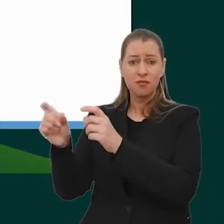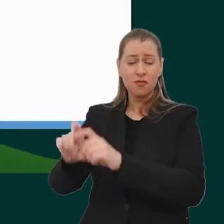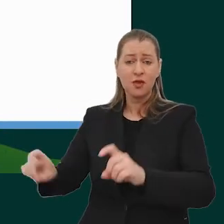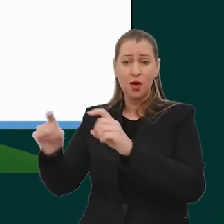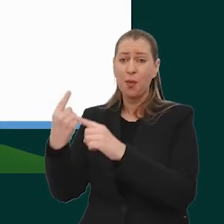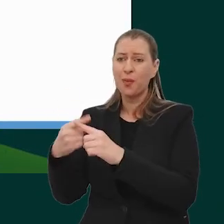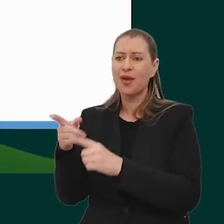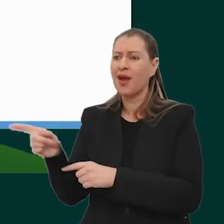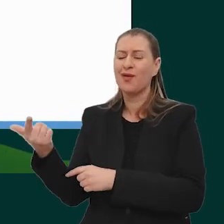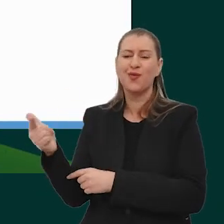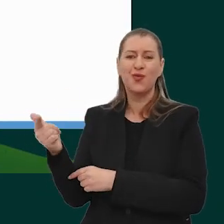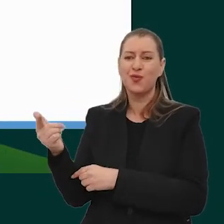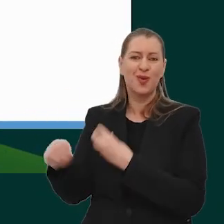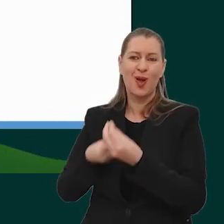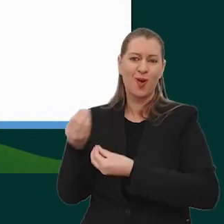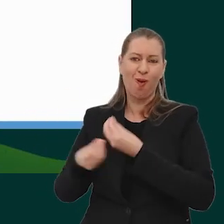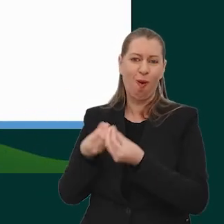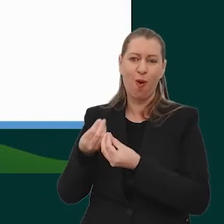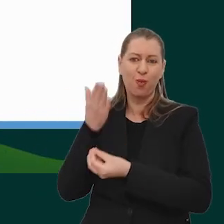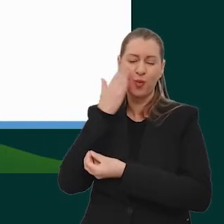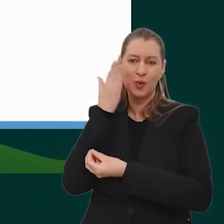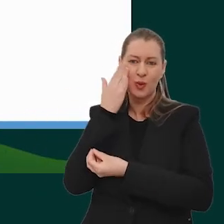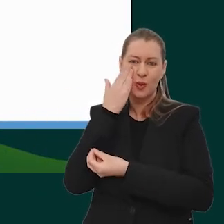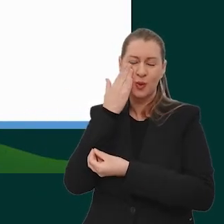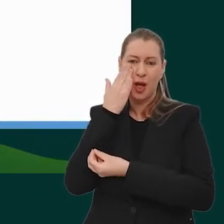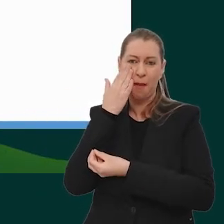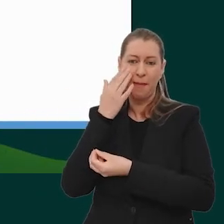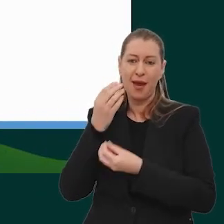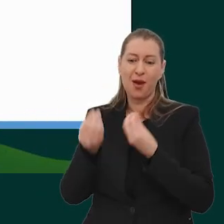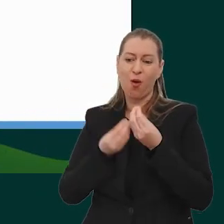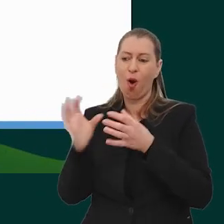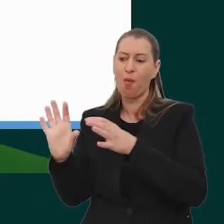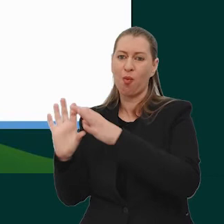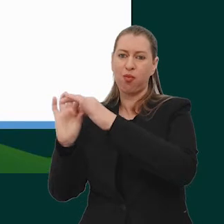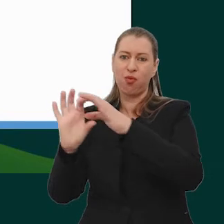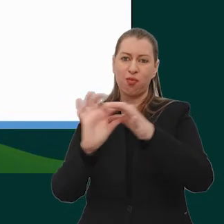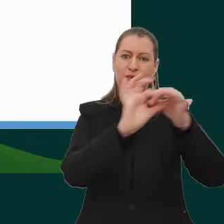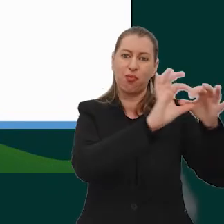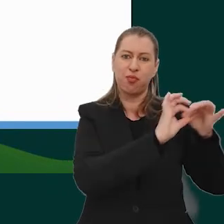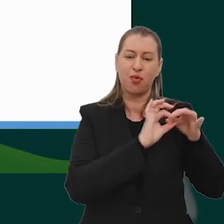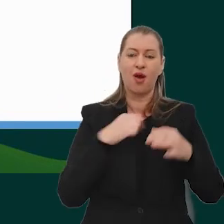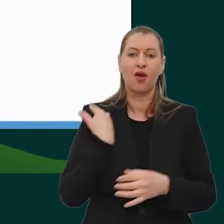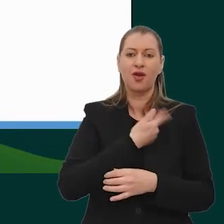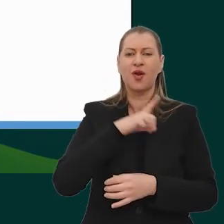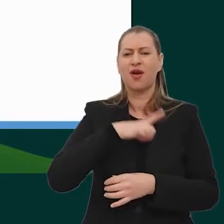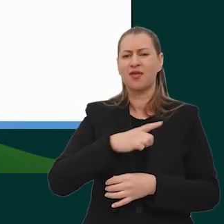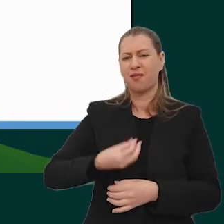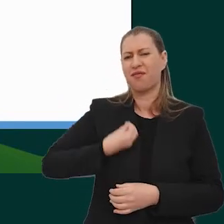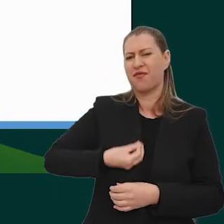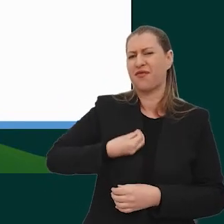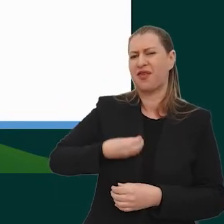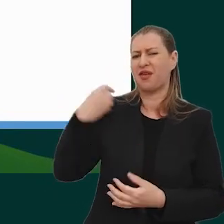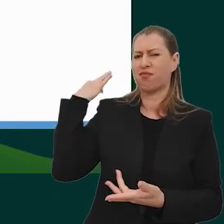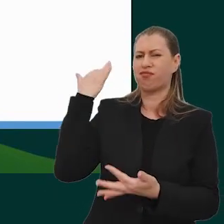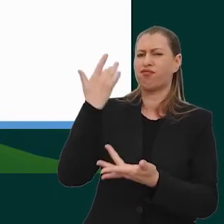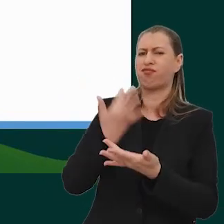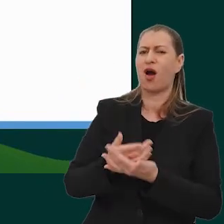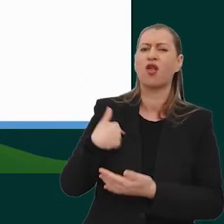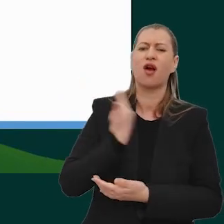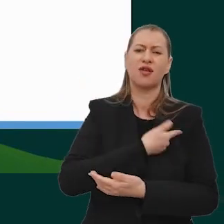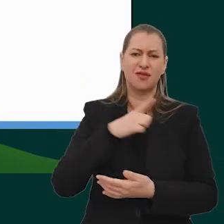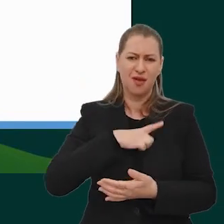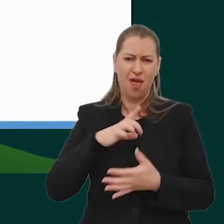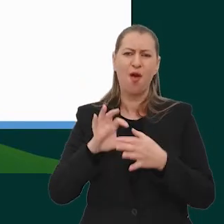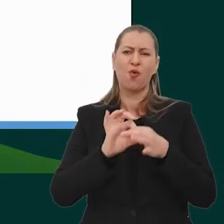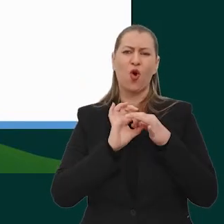porque ele não tem essas milhares de conexões que nós passamos a vida inteira fazendo esse tipo de conexão. O nosso dicionário